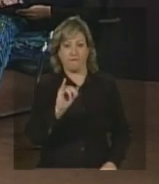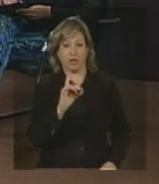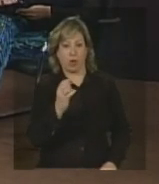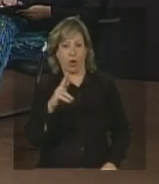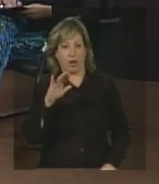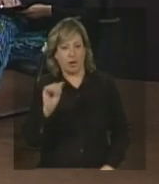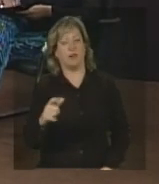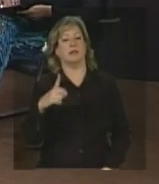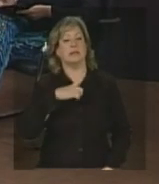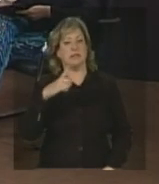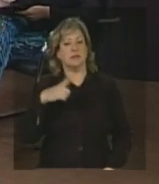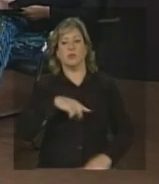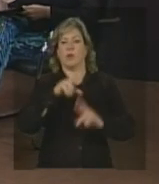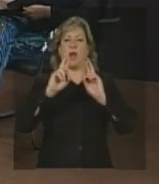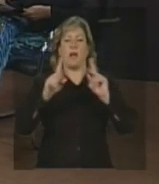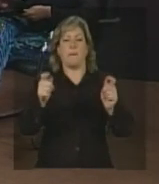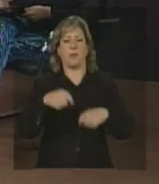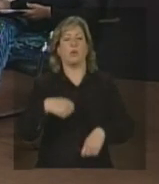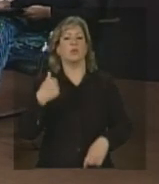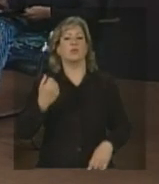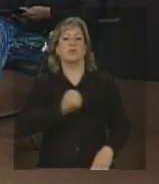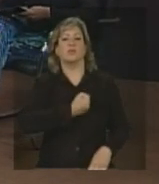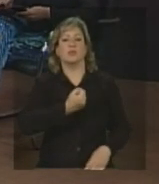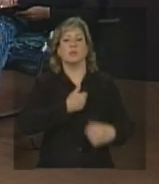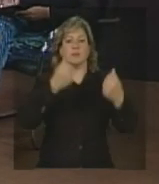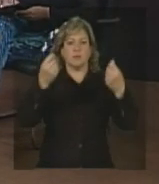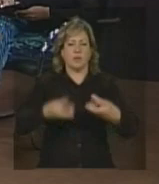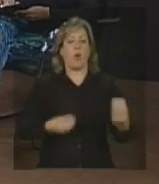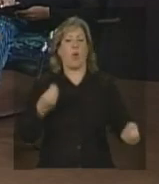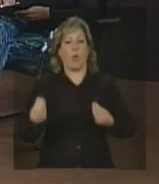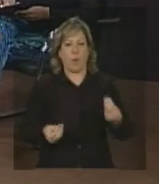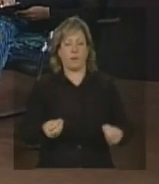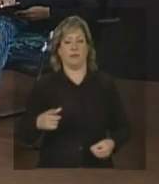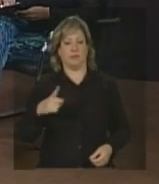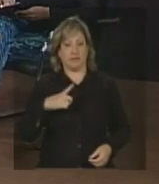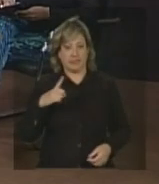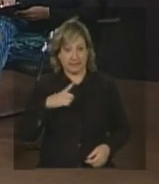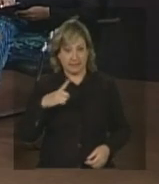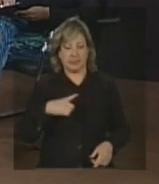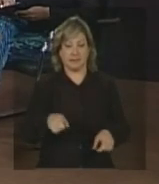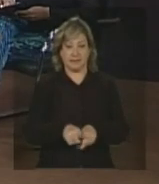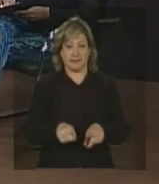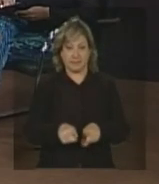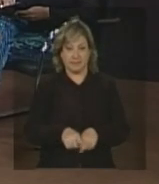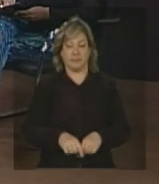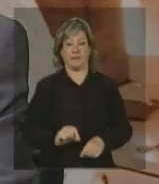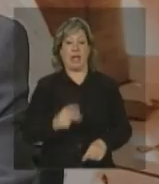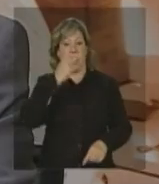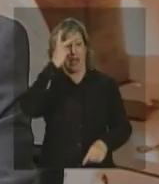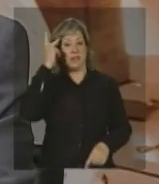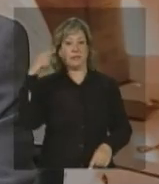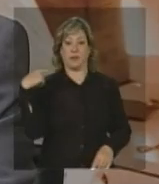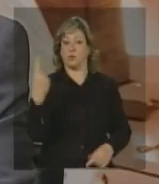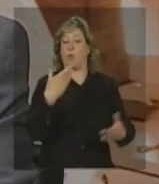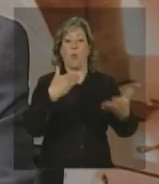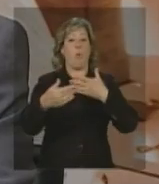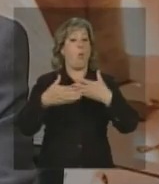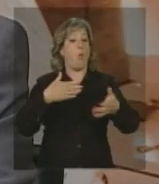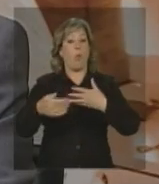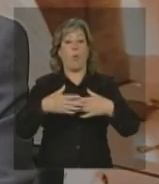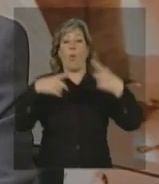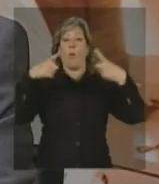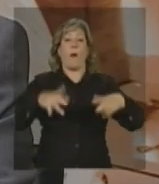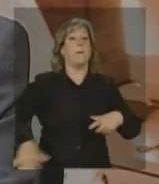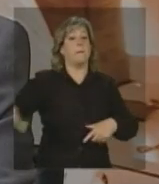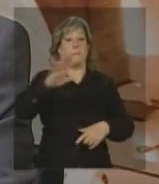bem lembrada. A ouvidoria da nossa secretaria. O senhor pode dar um número que depois, claro, a gente coloca na nossa tela? Claro, sim. As pessoas de qualquer parte